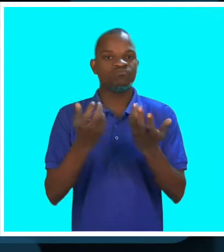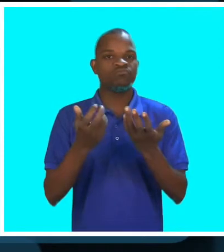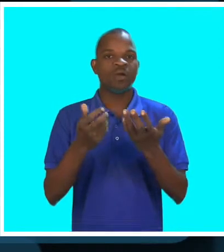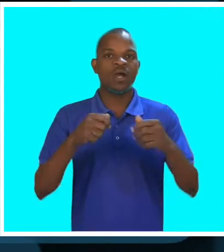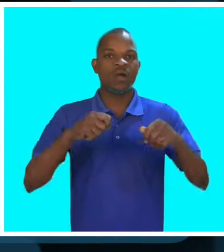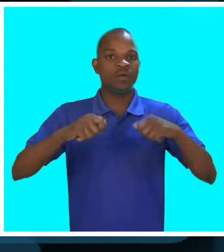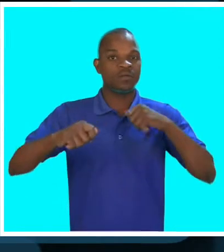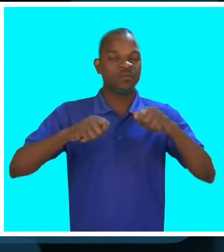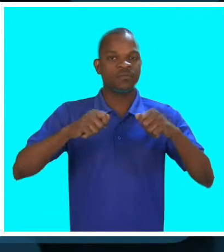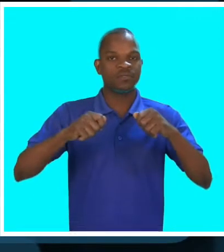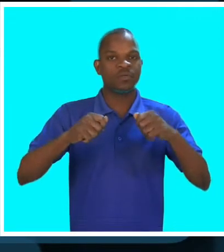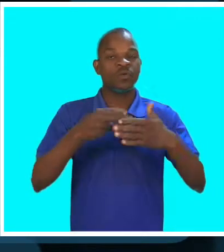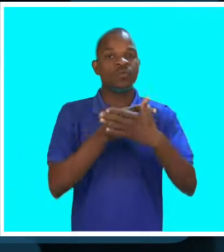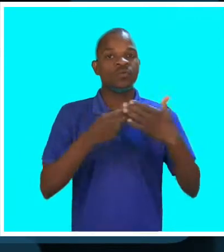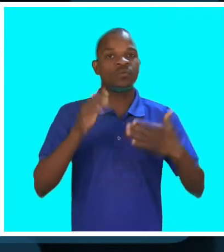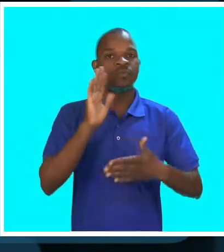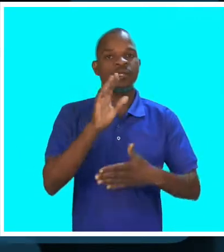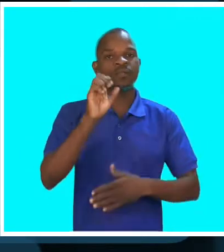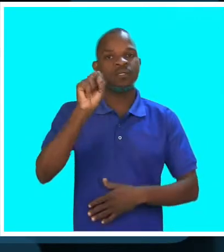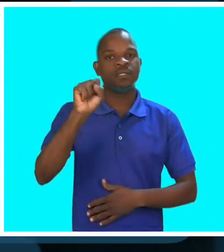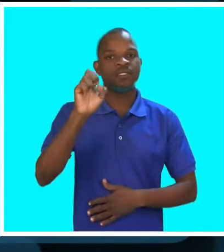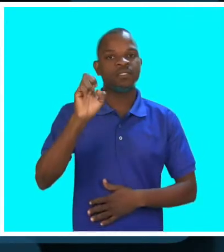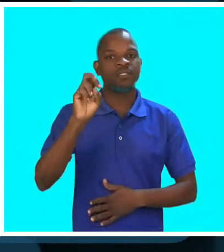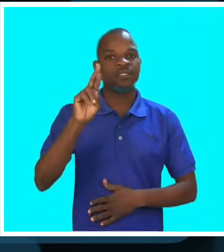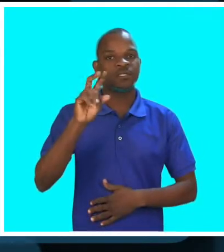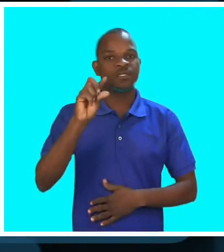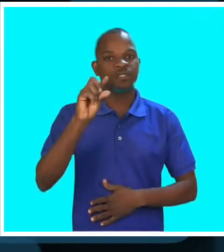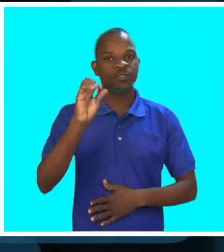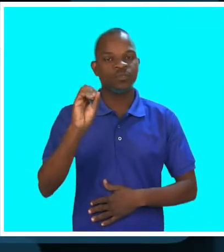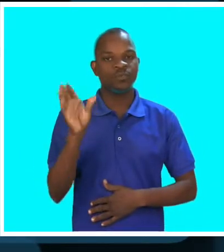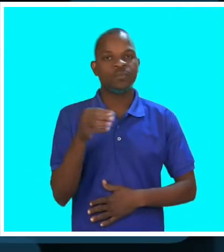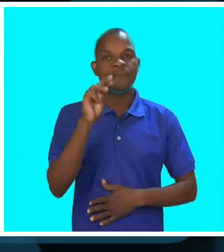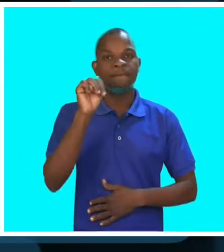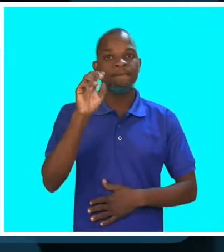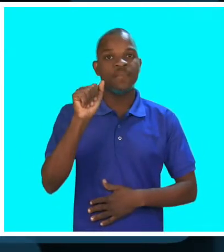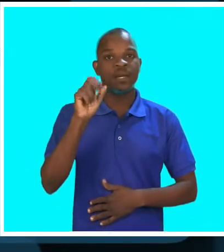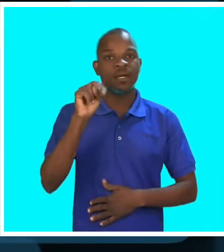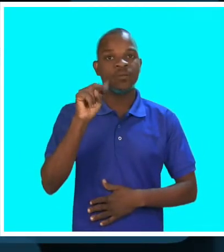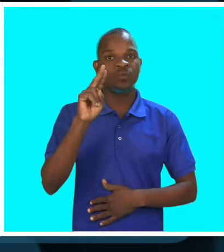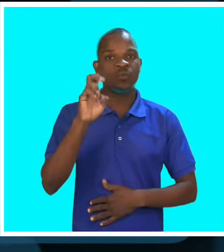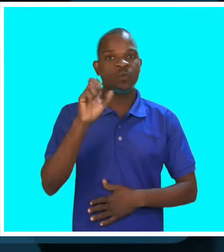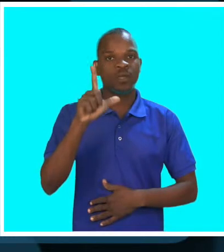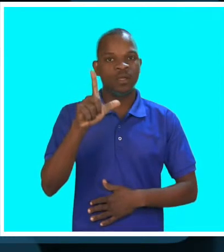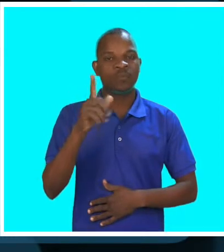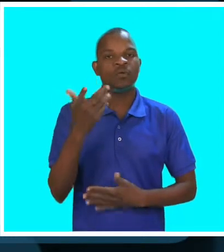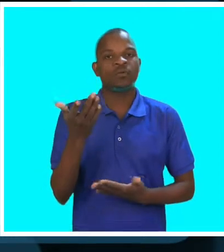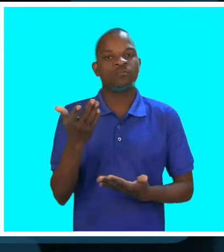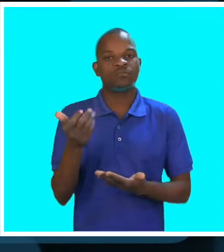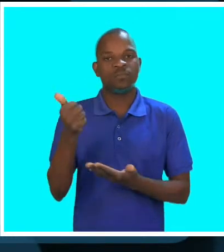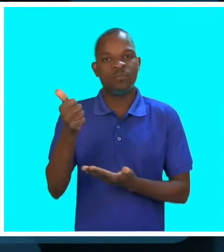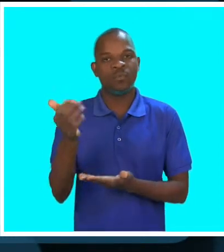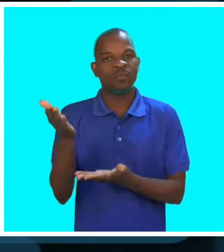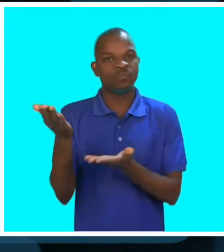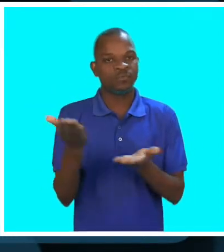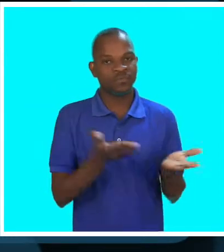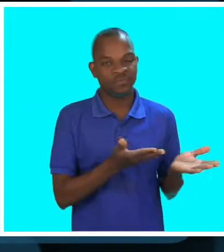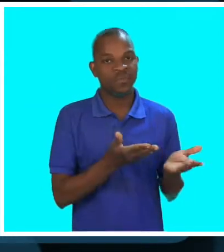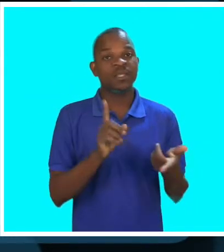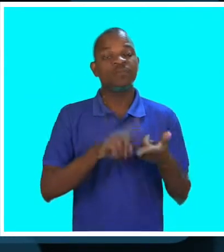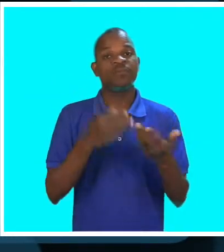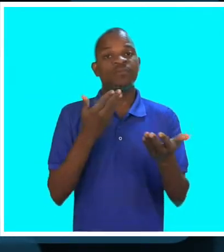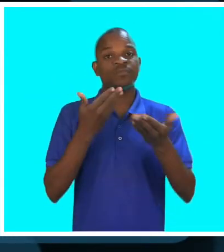escas falo do sérgio manoel aquém de saúde e agradecer a sua presença aqui no mais vida e vamos